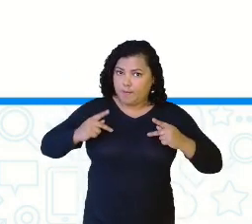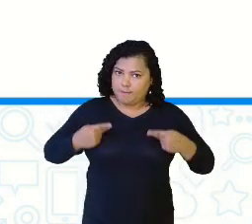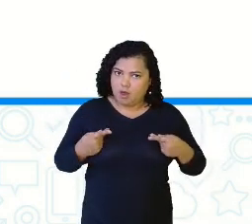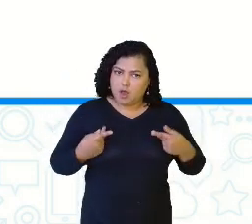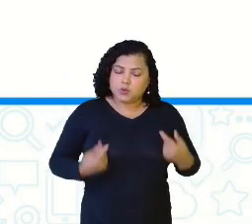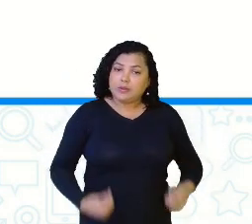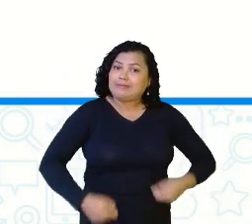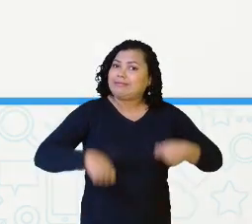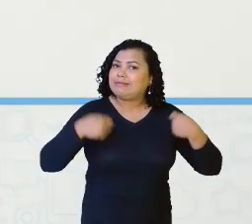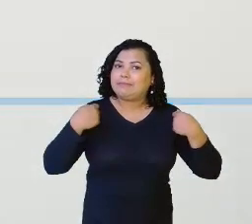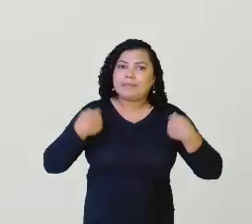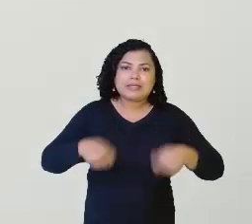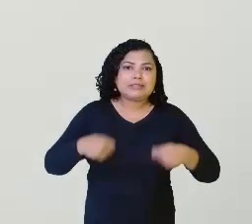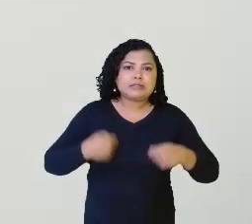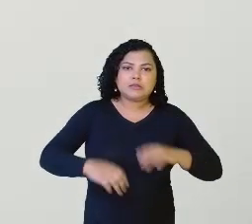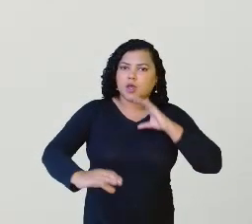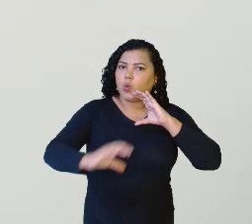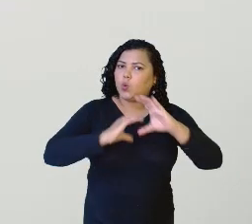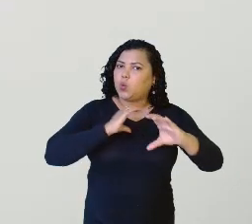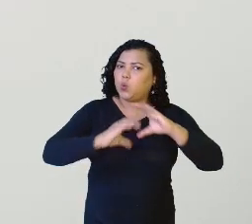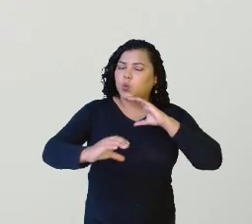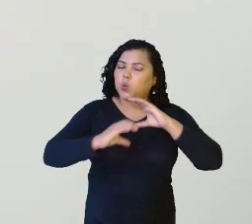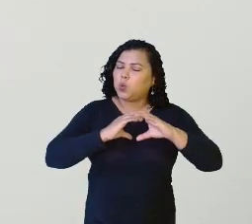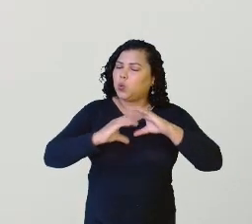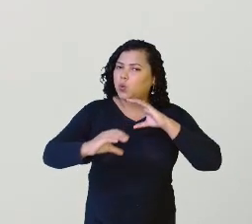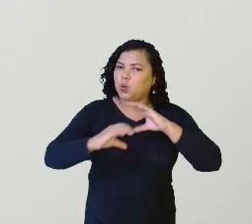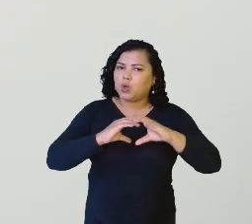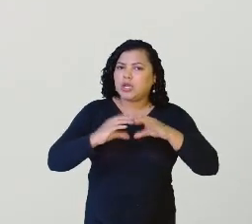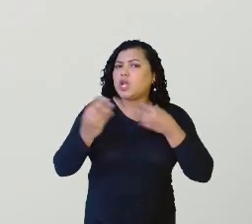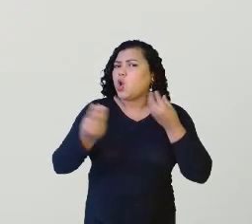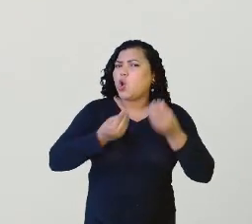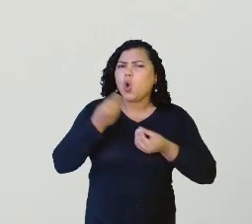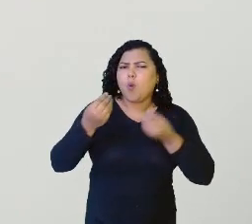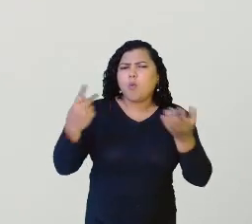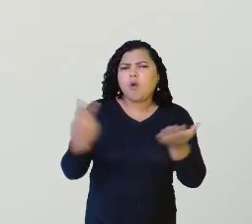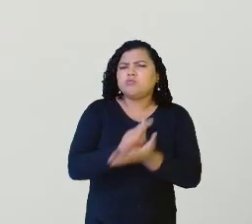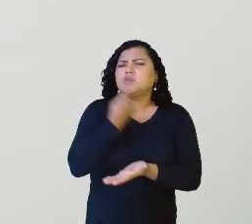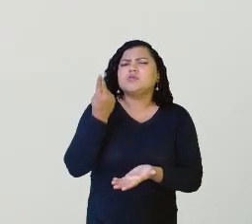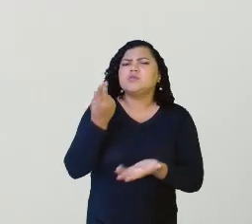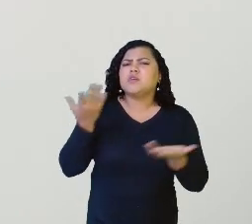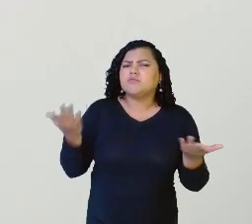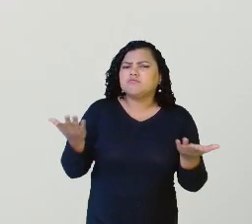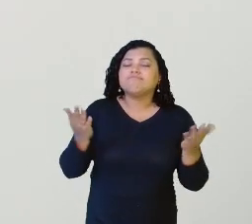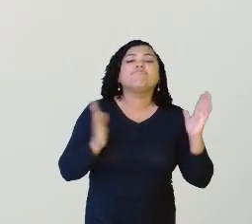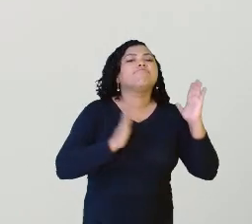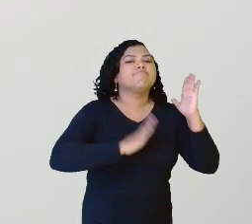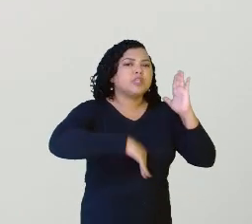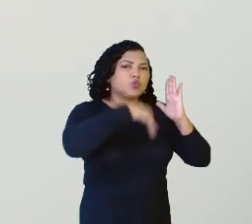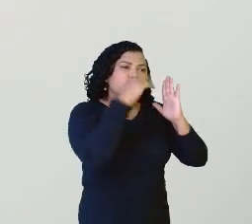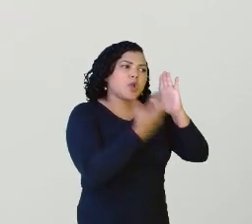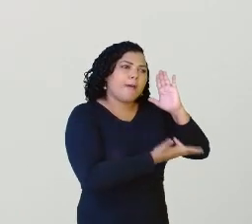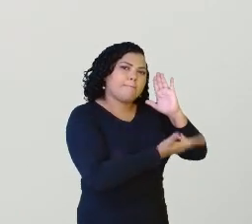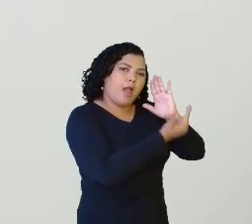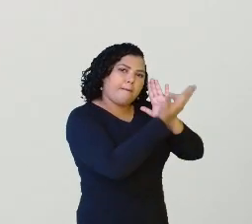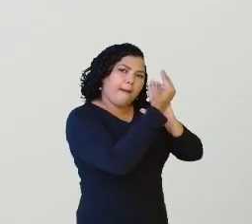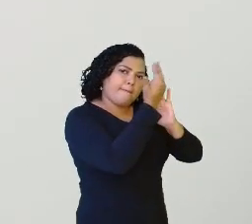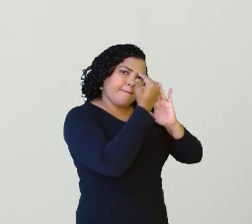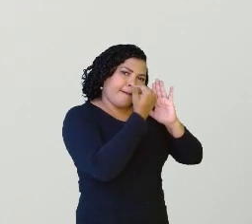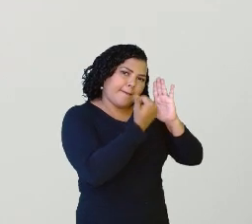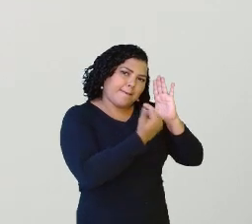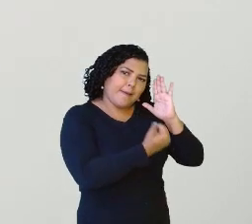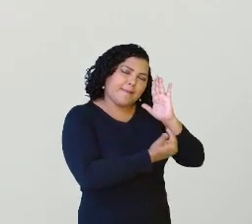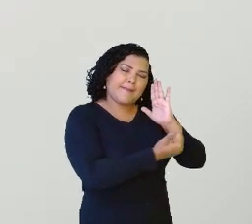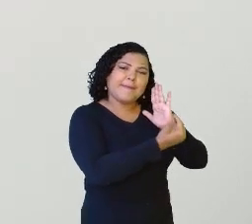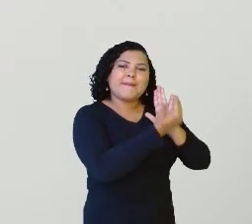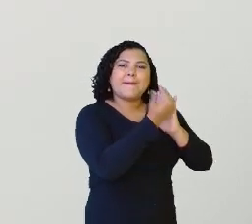a necessidade de se comunicar. E, inicialmente, o meio de comunicação eram os desenhos